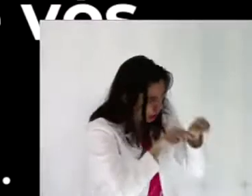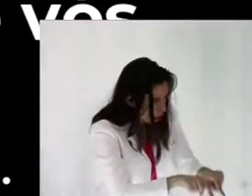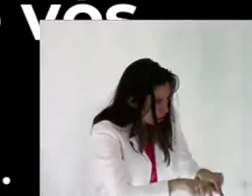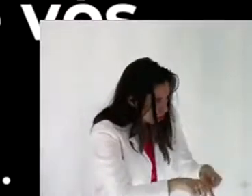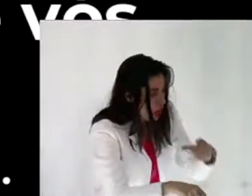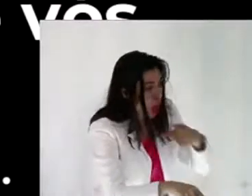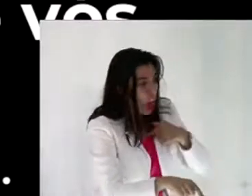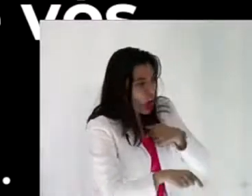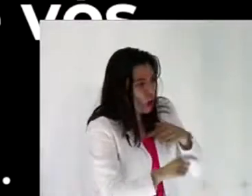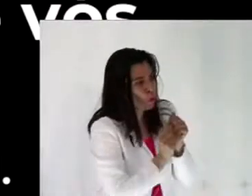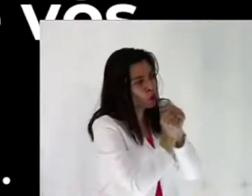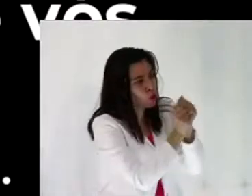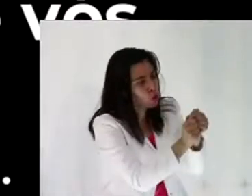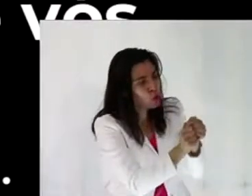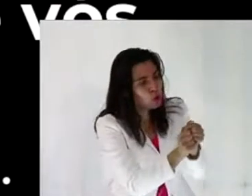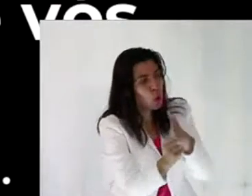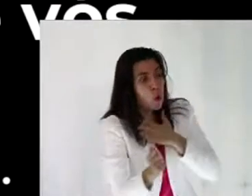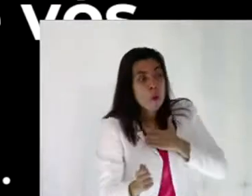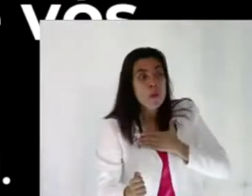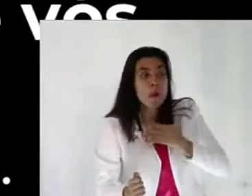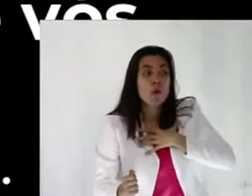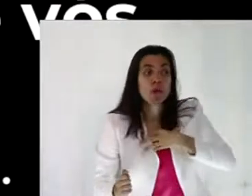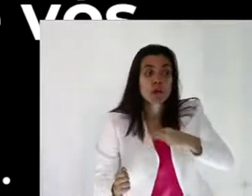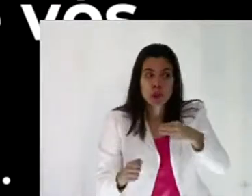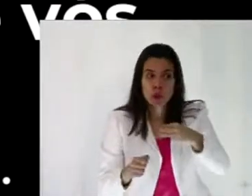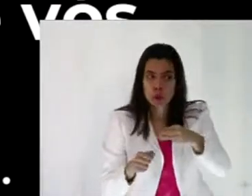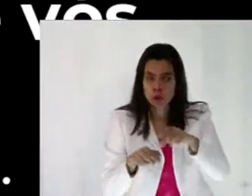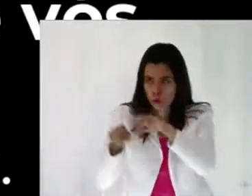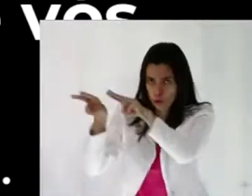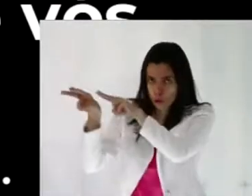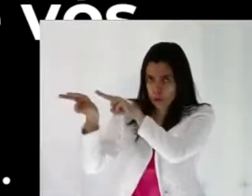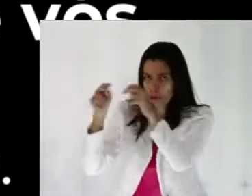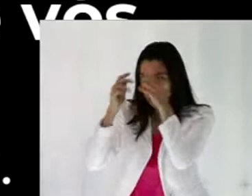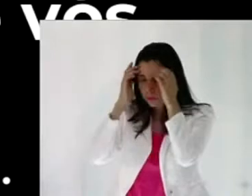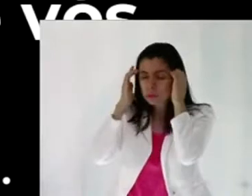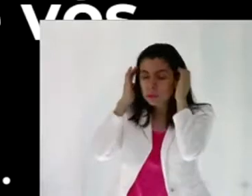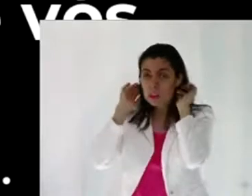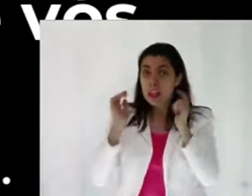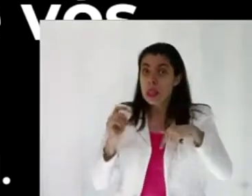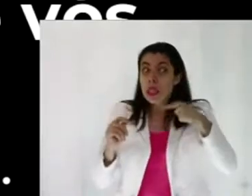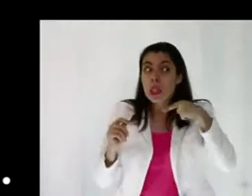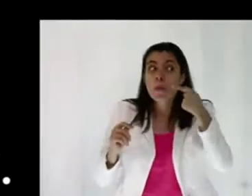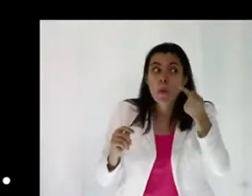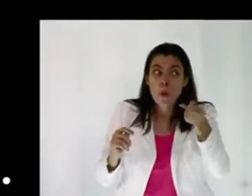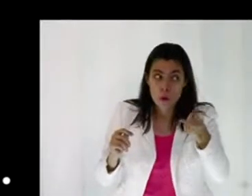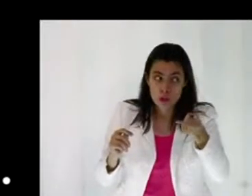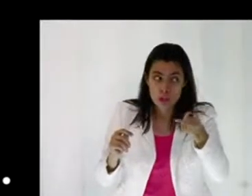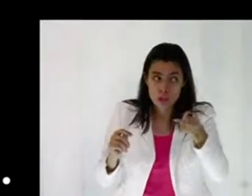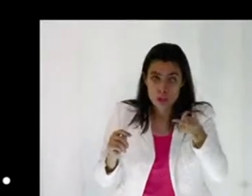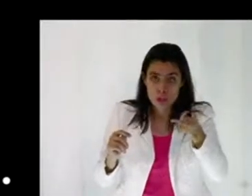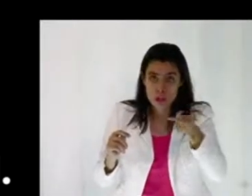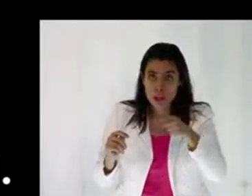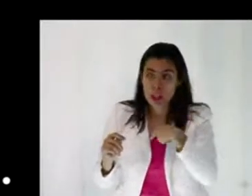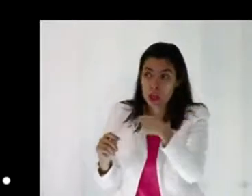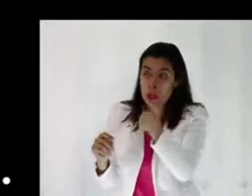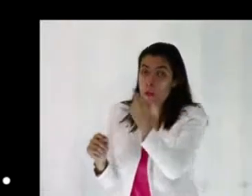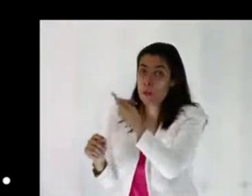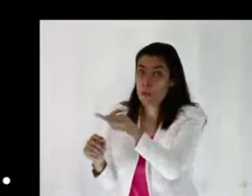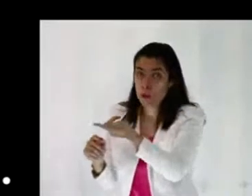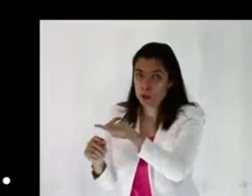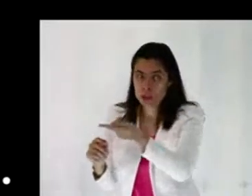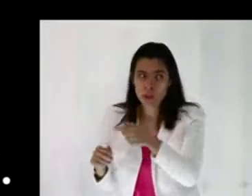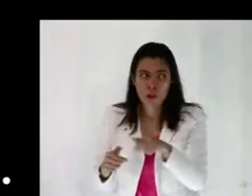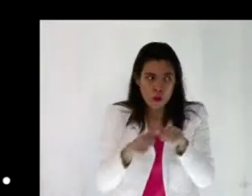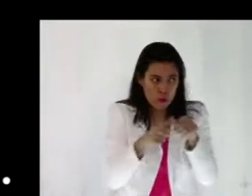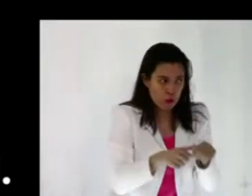lá, e havendo adorado, voltaremos para junto de vós. Tomou Abraão a lenha do